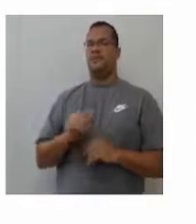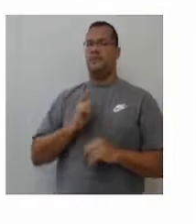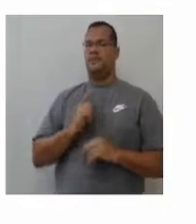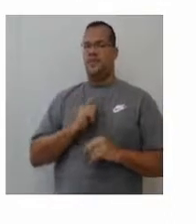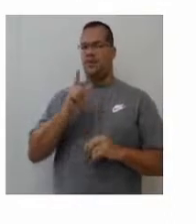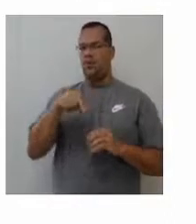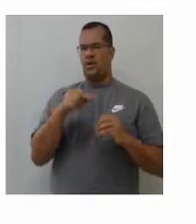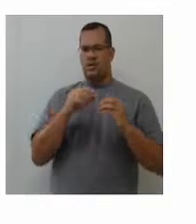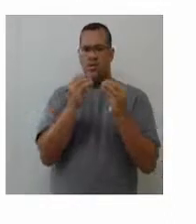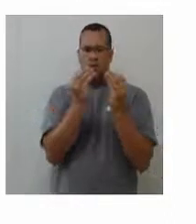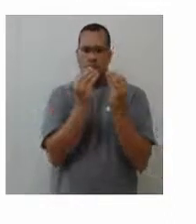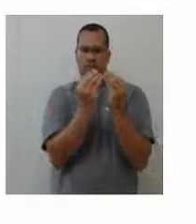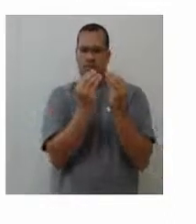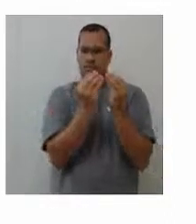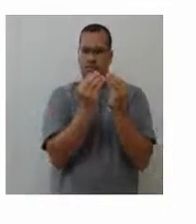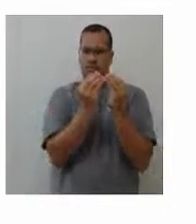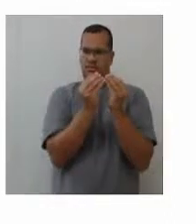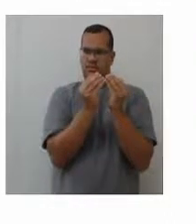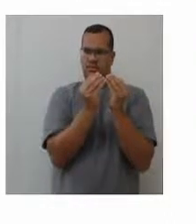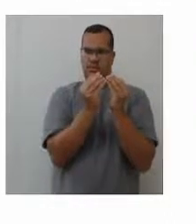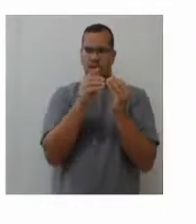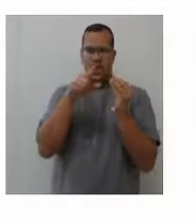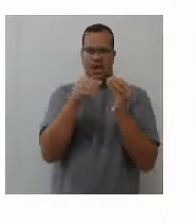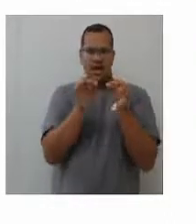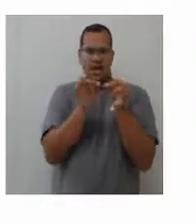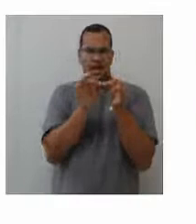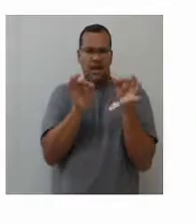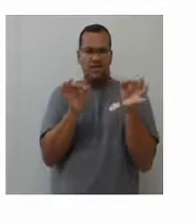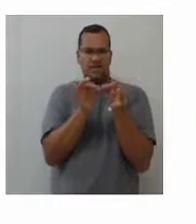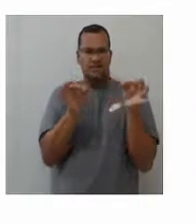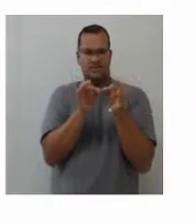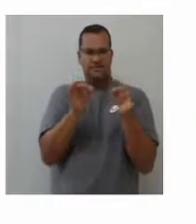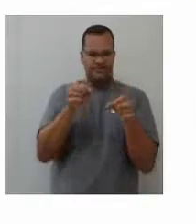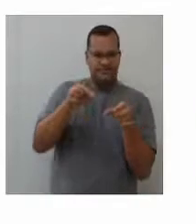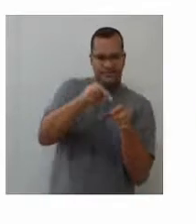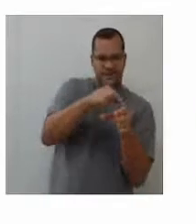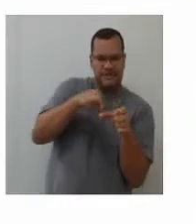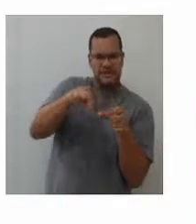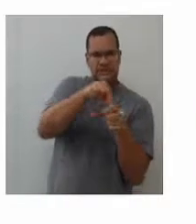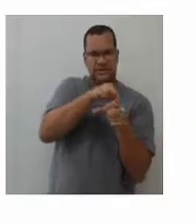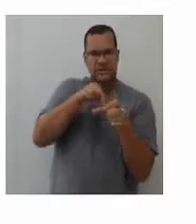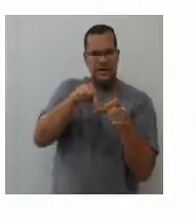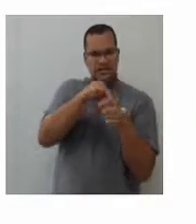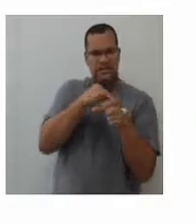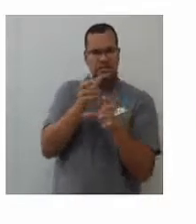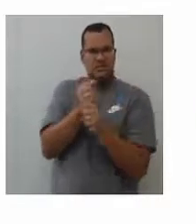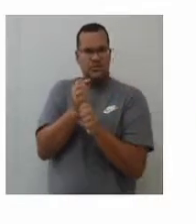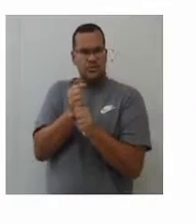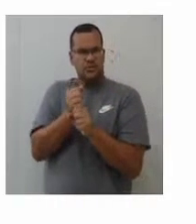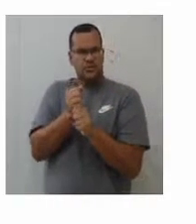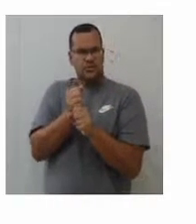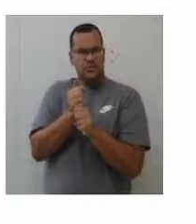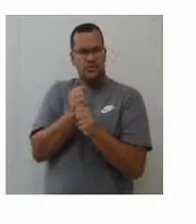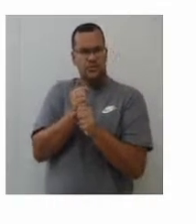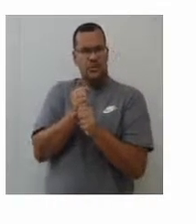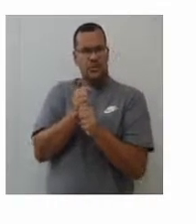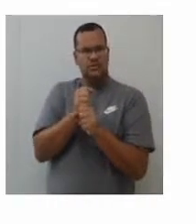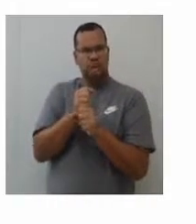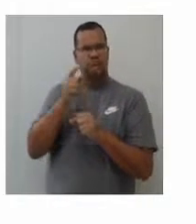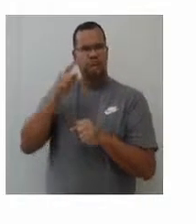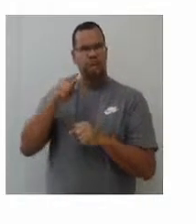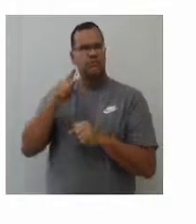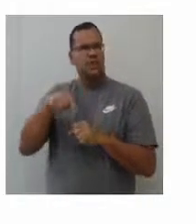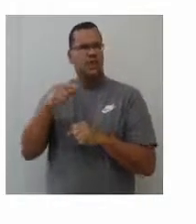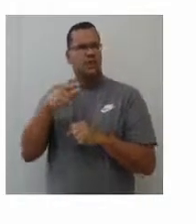diâmetro. Quem encontrou esse diâmetro foi o nosso querido Rutherford, por cálculos, quando ele estava estudando o modelo atômico. Então, um